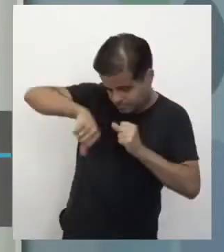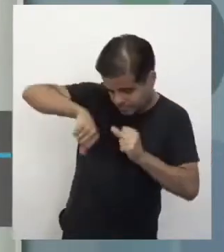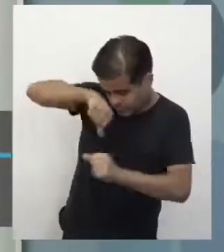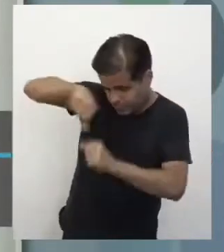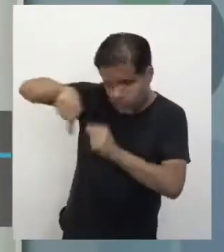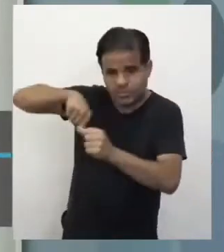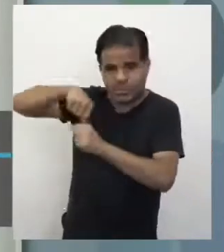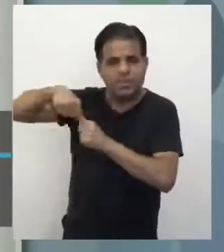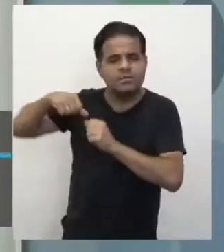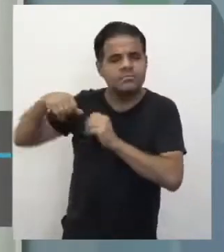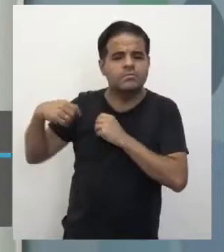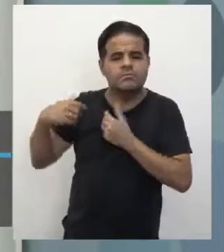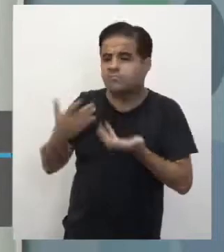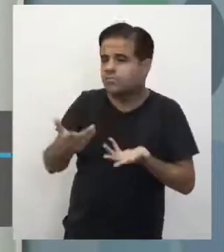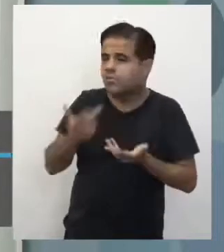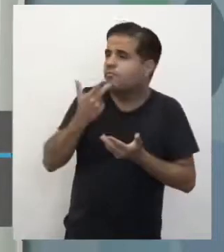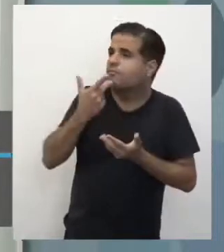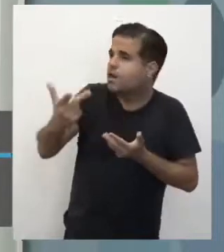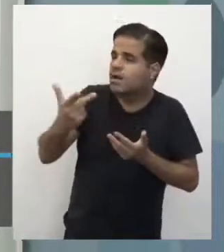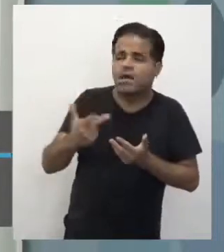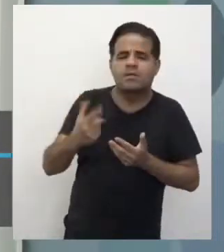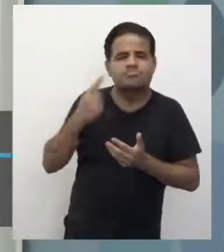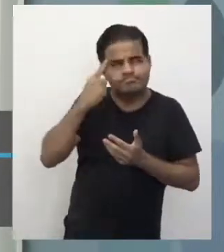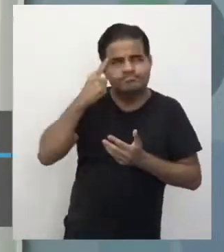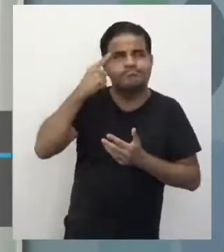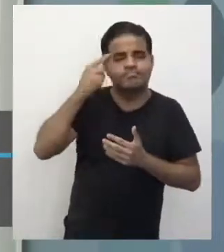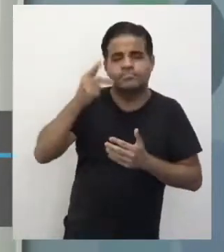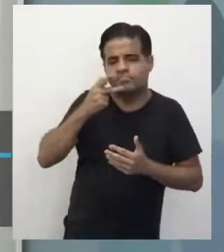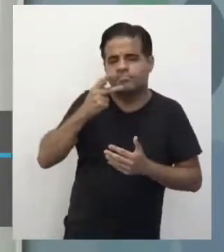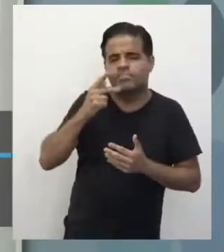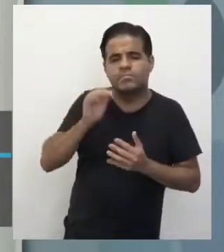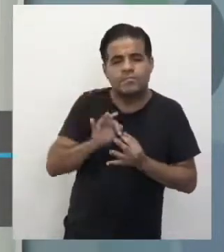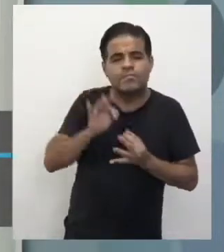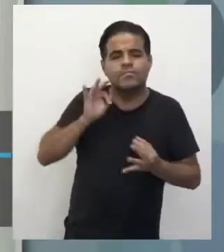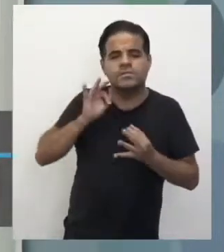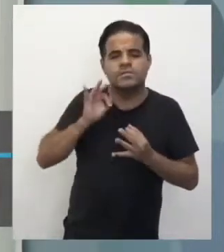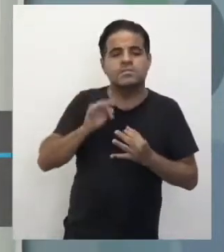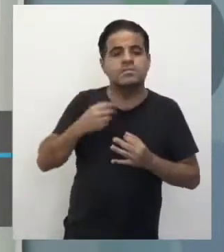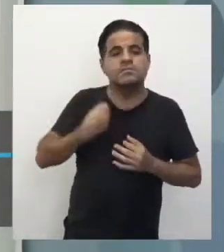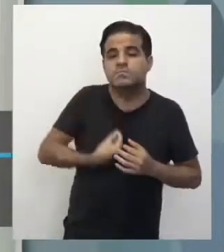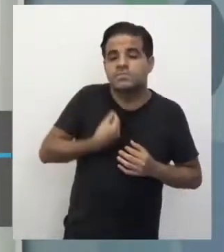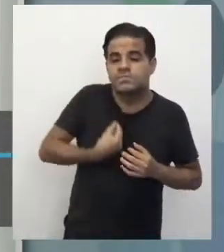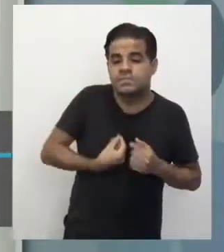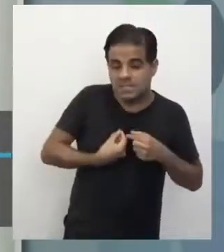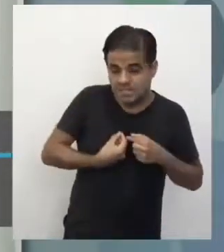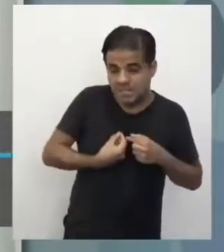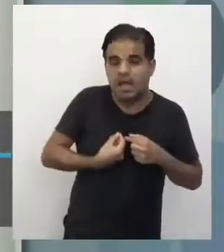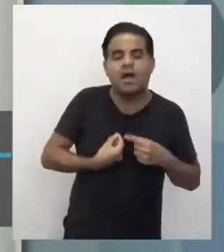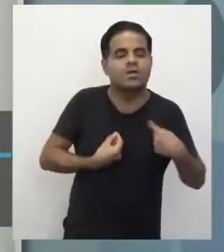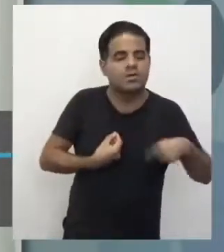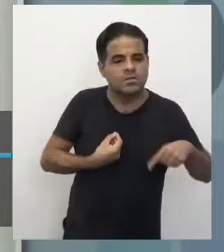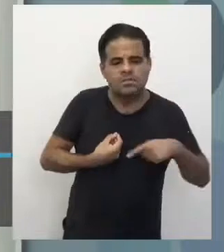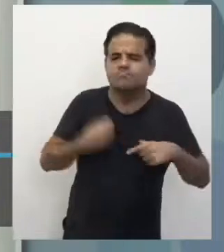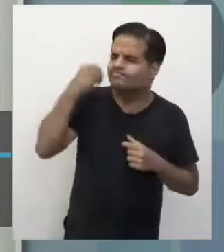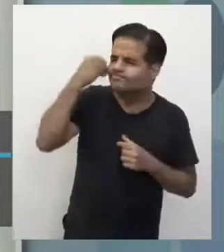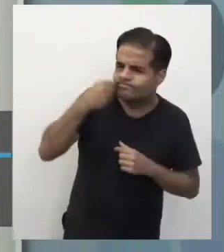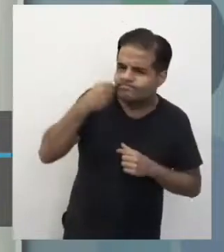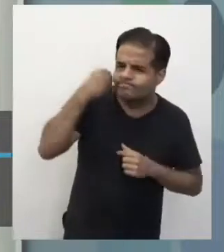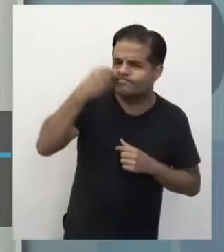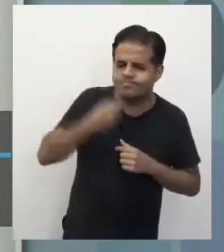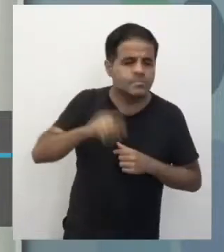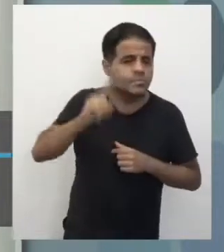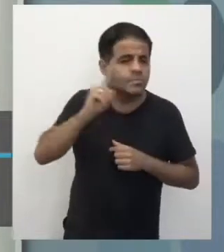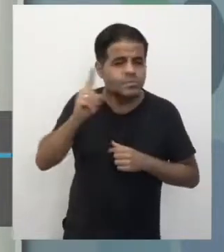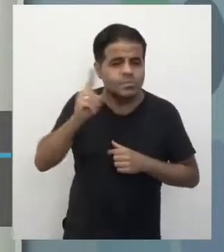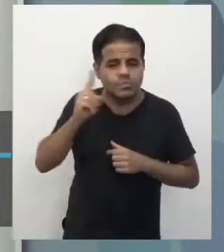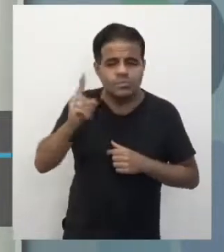numa maneira constante. Falando do ponto de vista físico, do ponto de vista vivencial, nós temos experiências cotidianas,